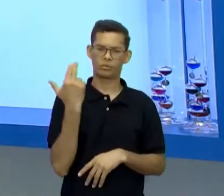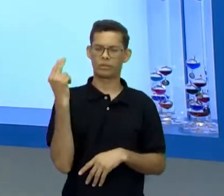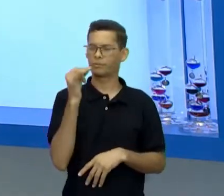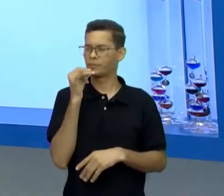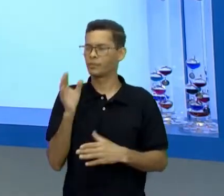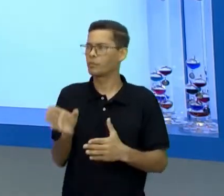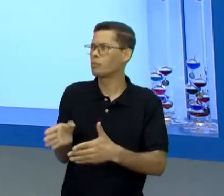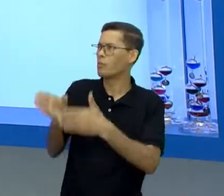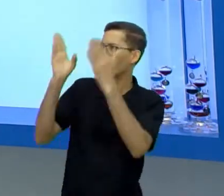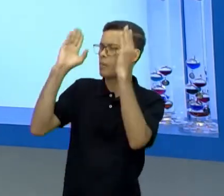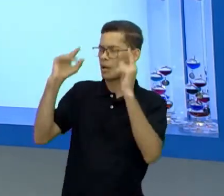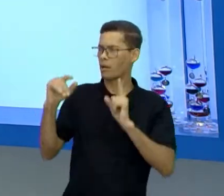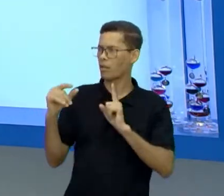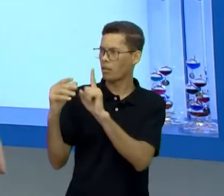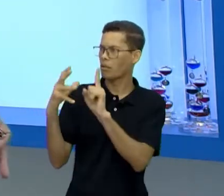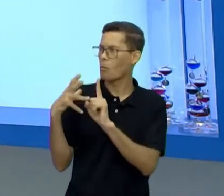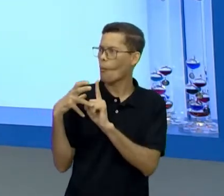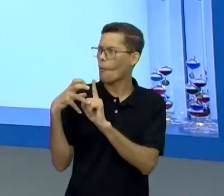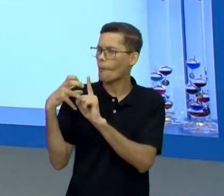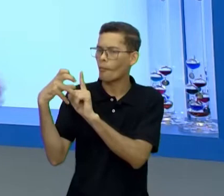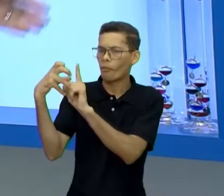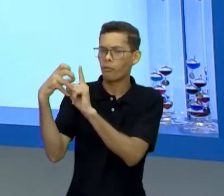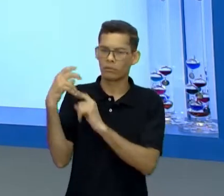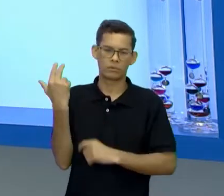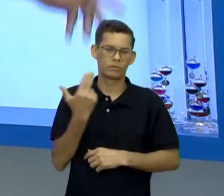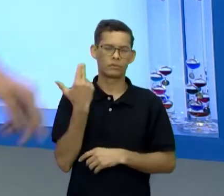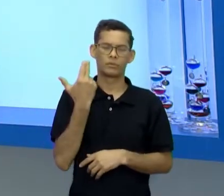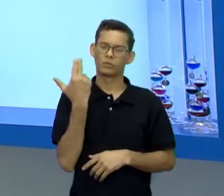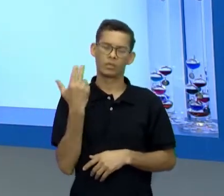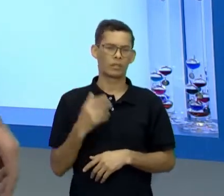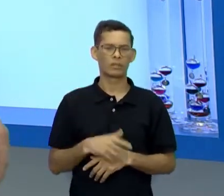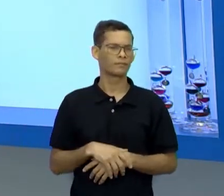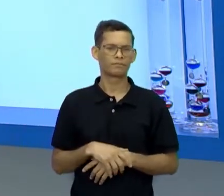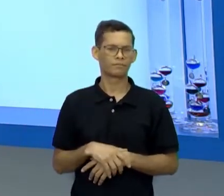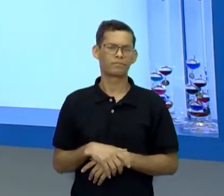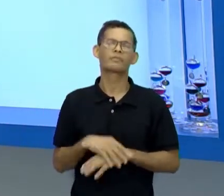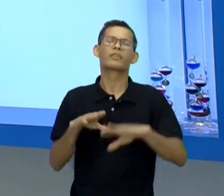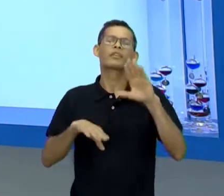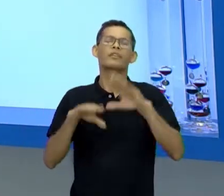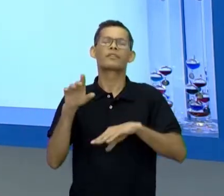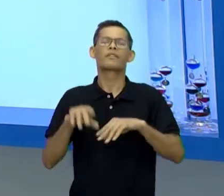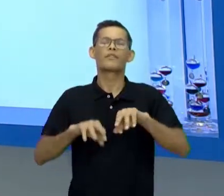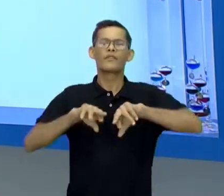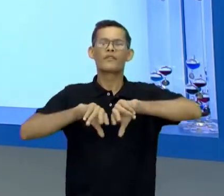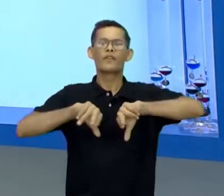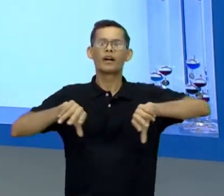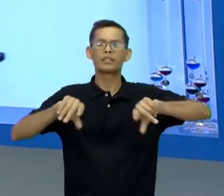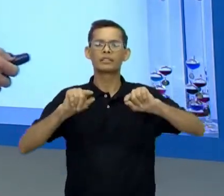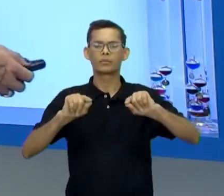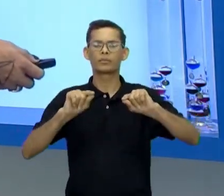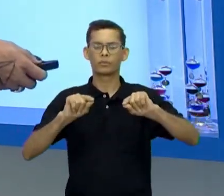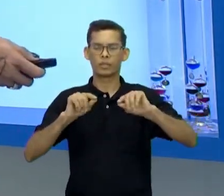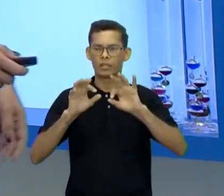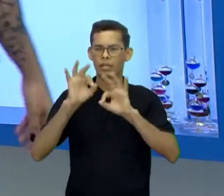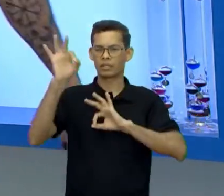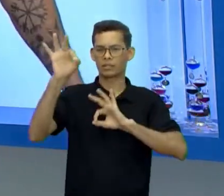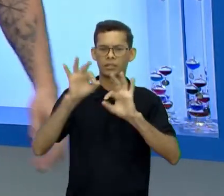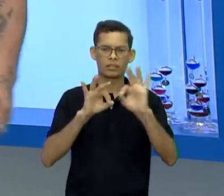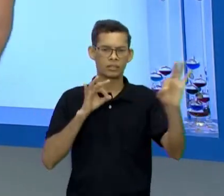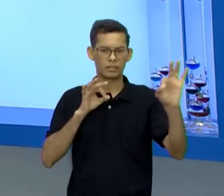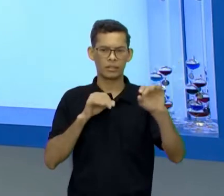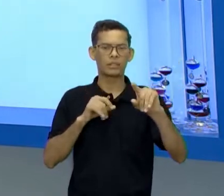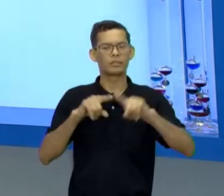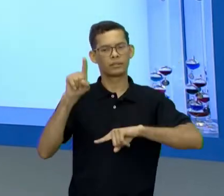Porque, mesmo assim, a massa é desprezível, porque tem a ver também com a variação da distância, tá? Então, beleza